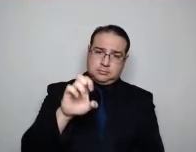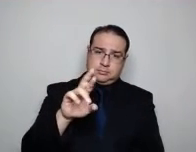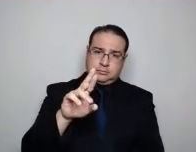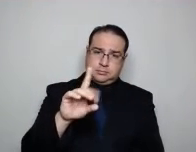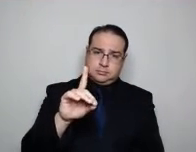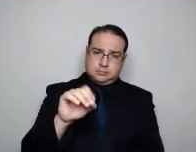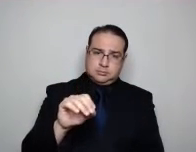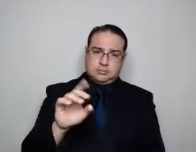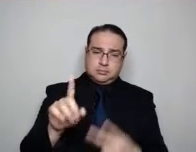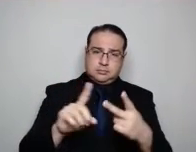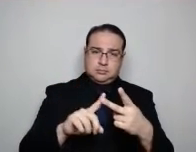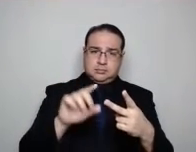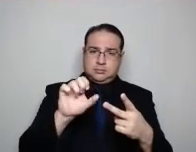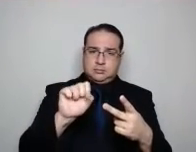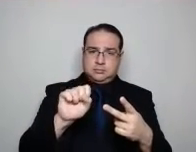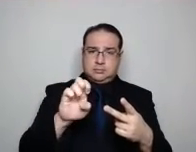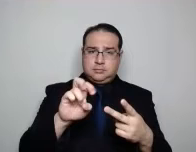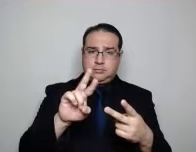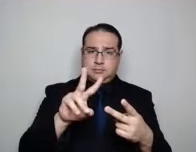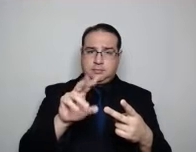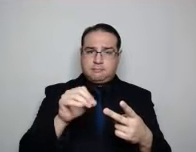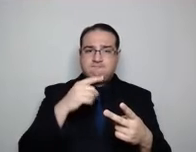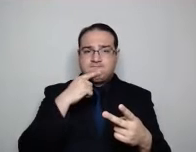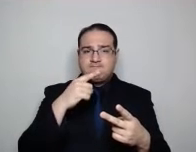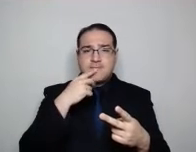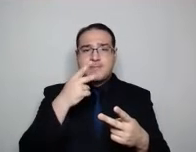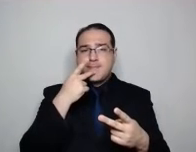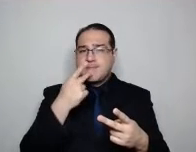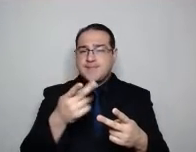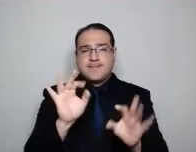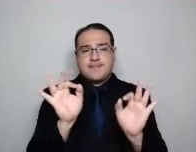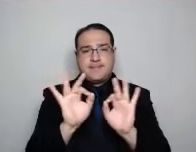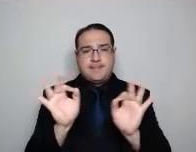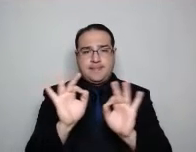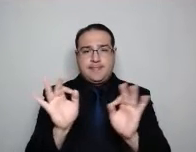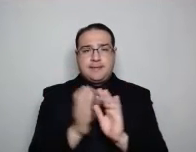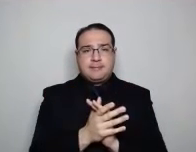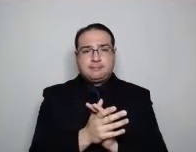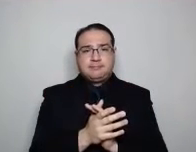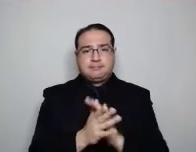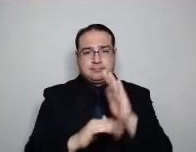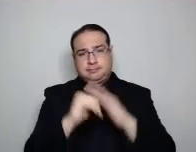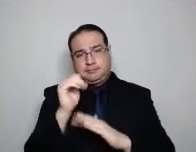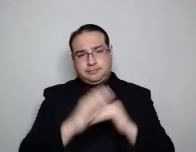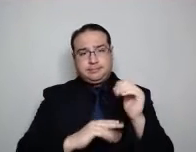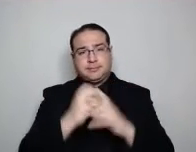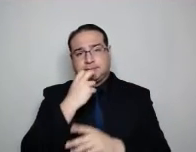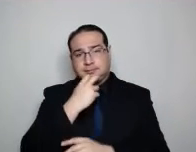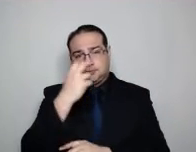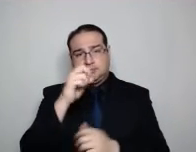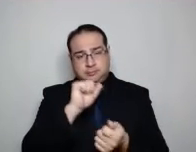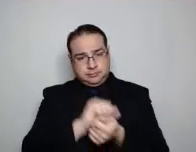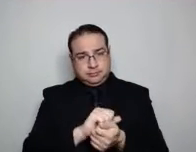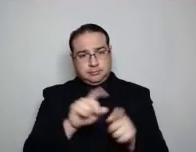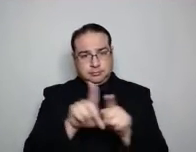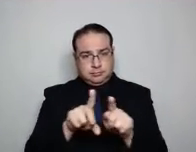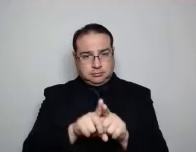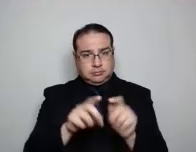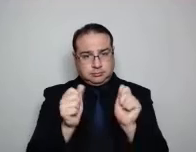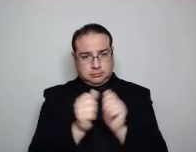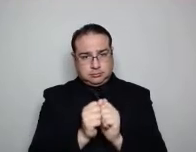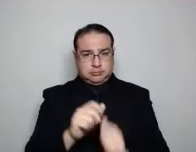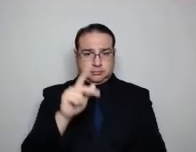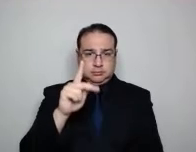vezes, ela não tem a capacidade de falar. Então, um fonoaudiólogo que ele faz pelo método PECS, né, que é